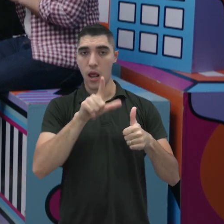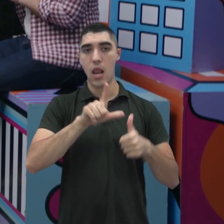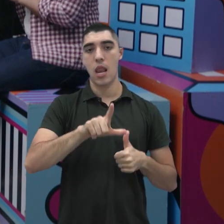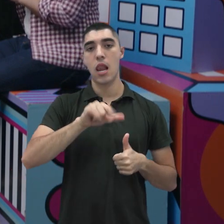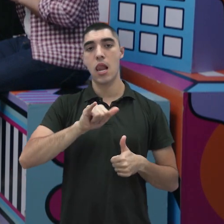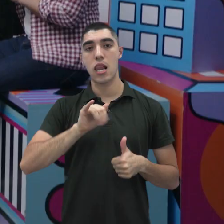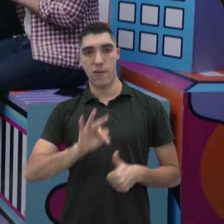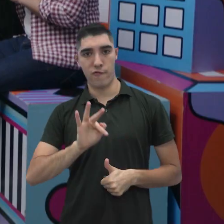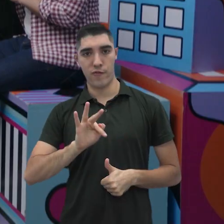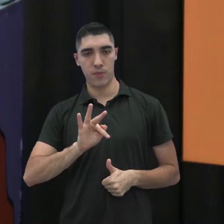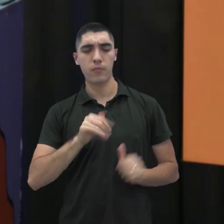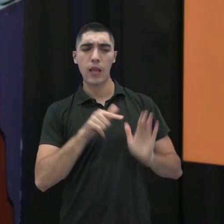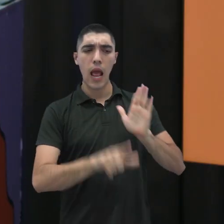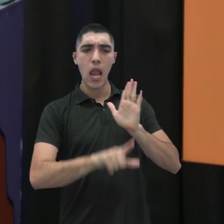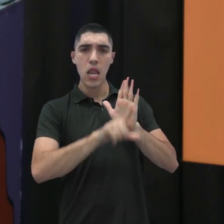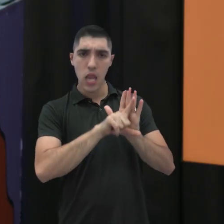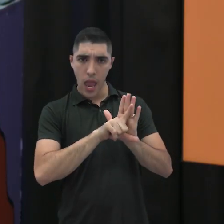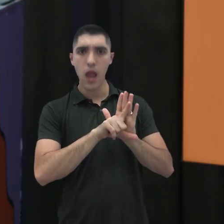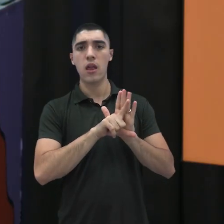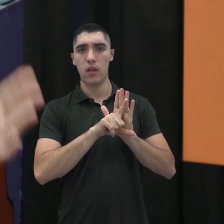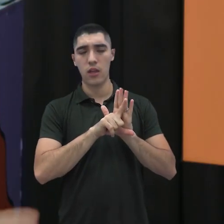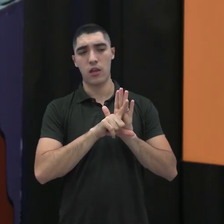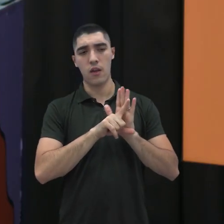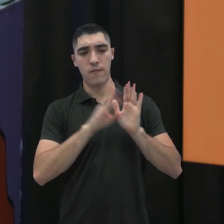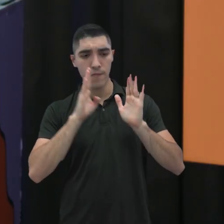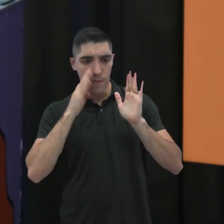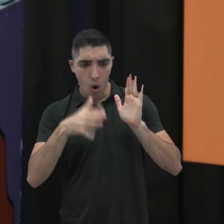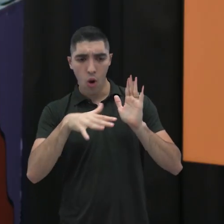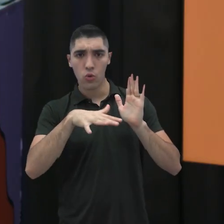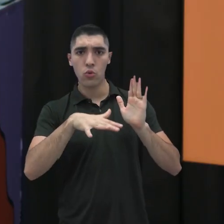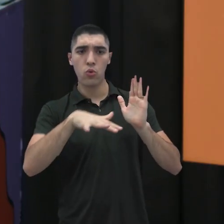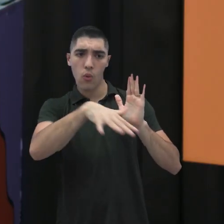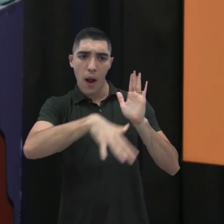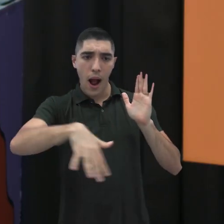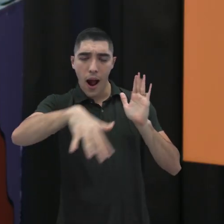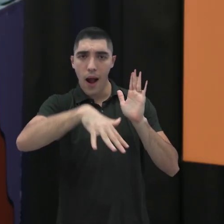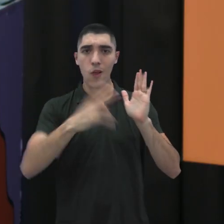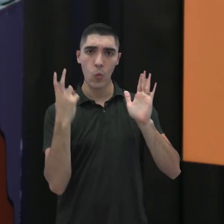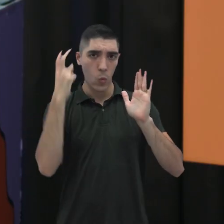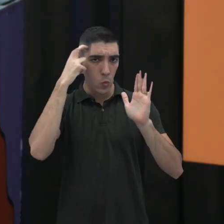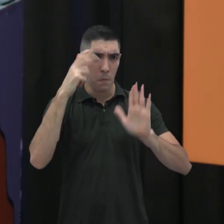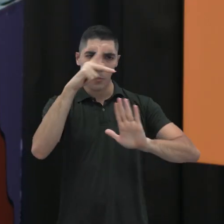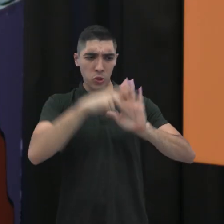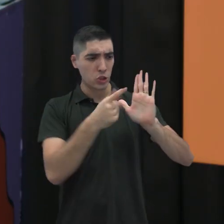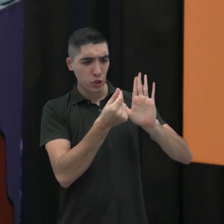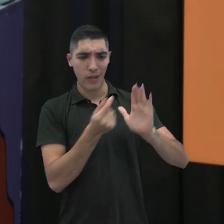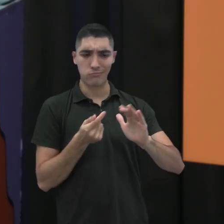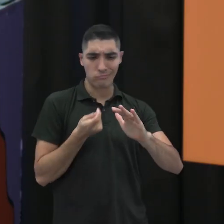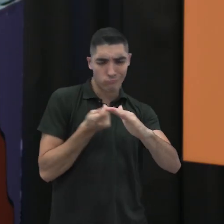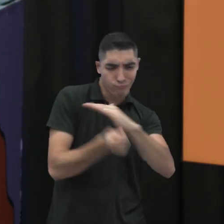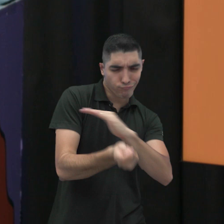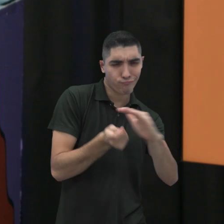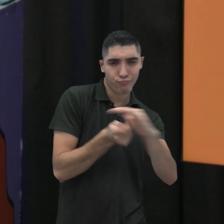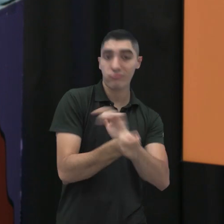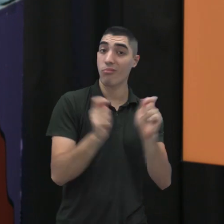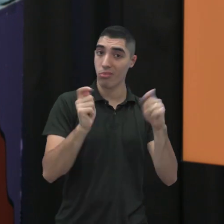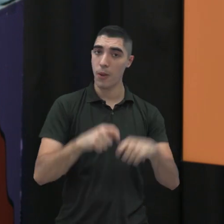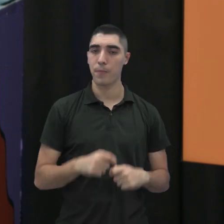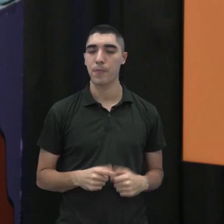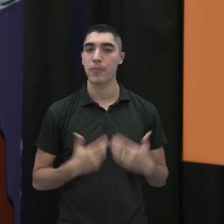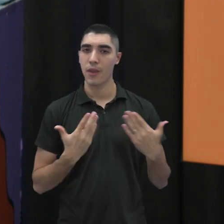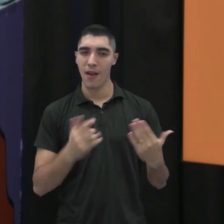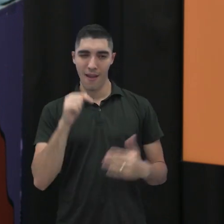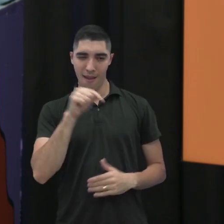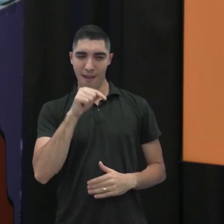de Incentivo Fiscal, Sim. que beneficia diversos projetos culturais pela cidade, né.